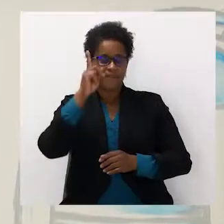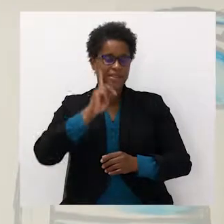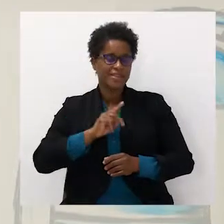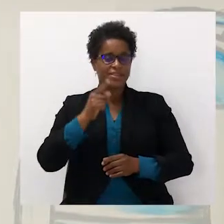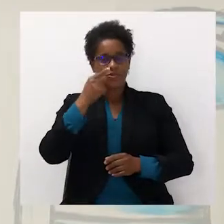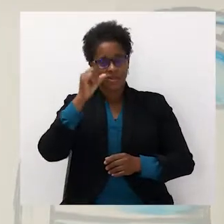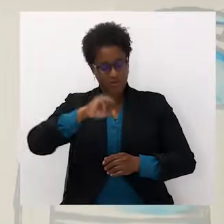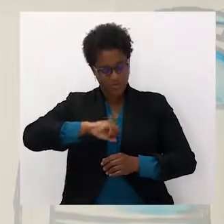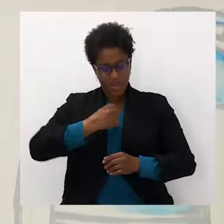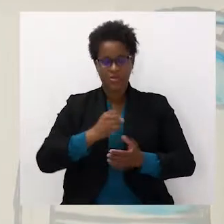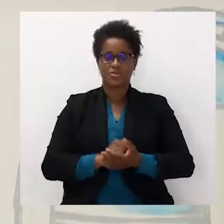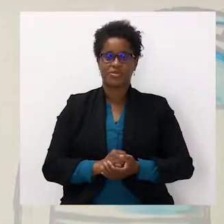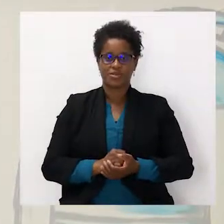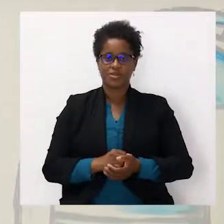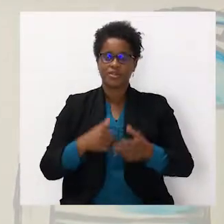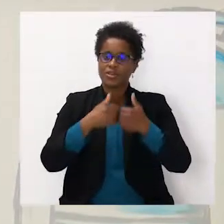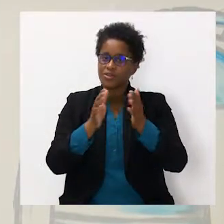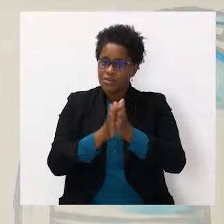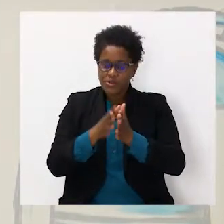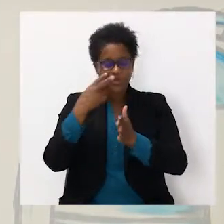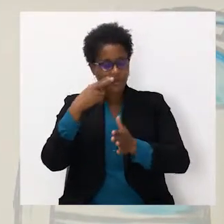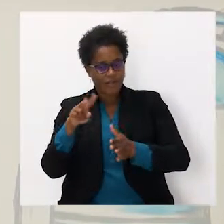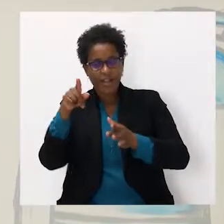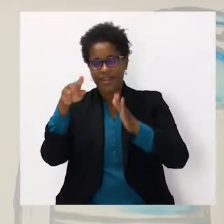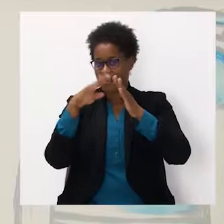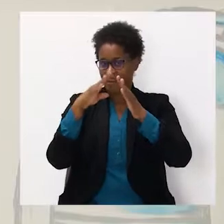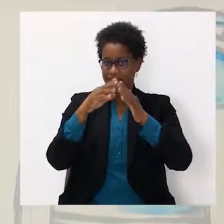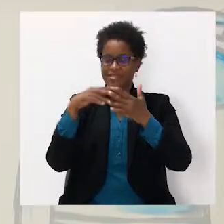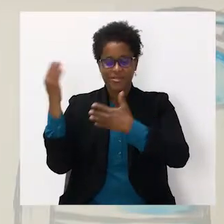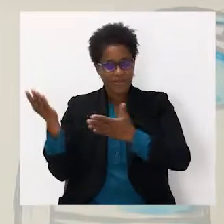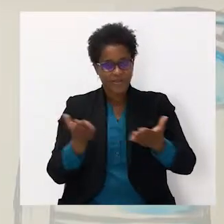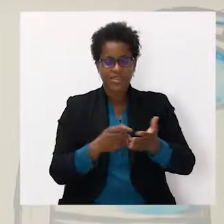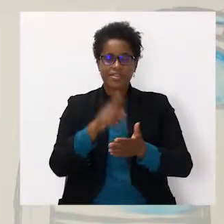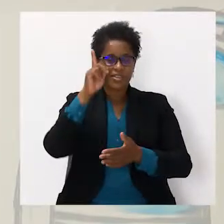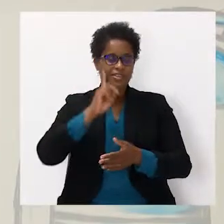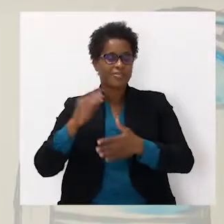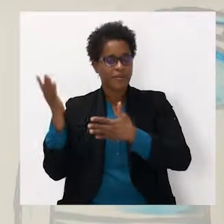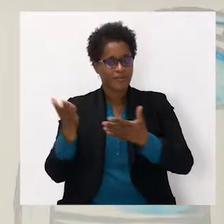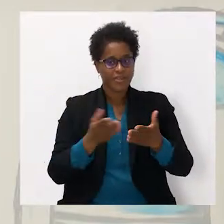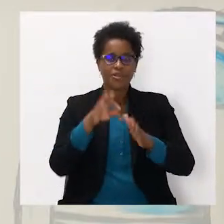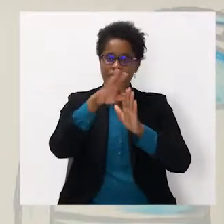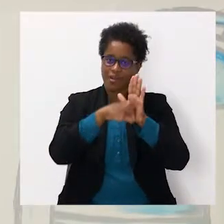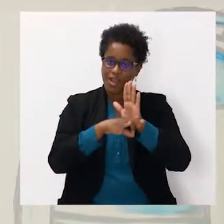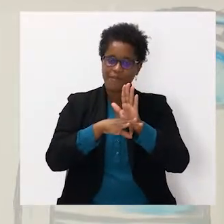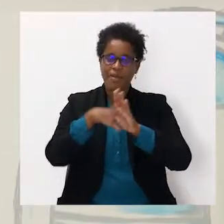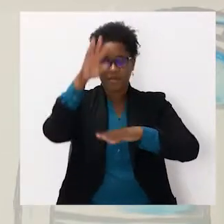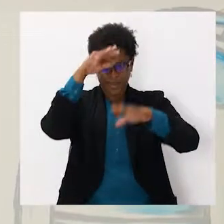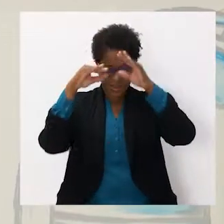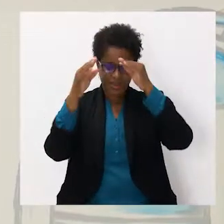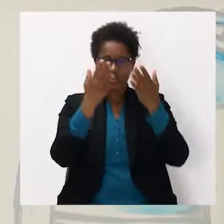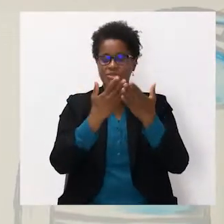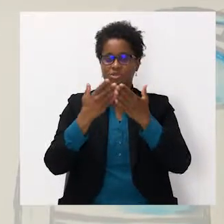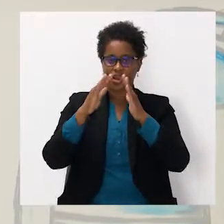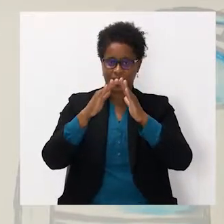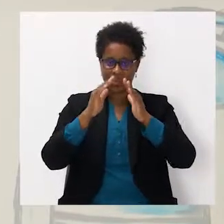minhas meninas, meus meninos e todos que nos assistam de casa, sejam bem-vindas e bem-vindos ao programa